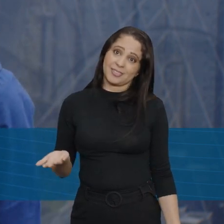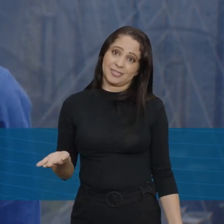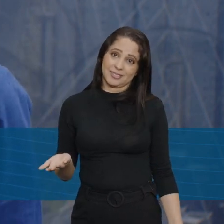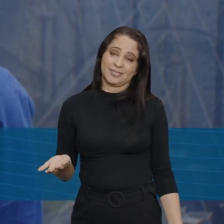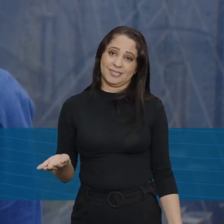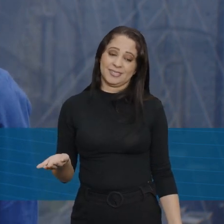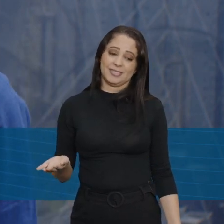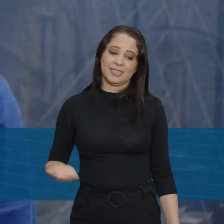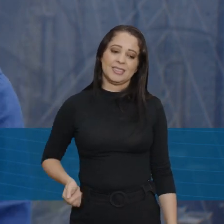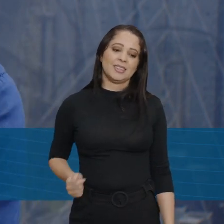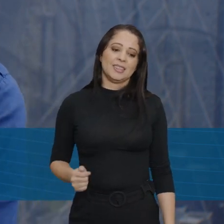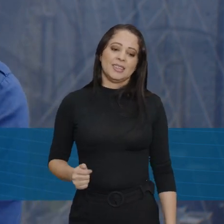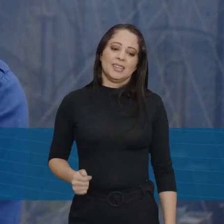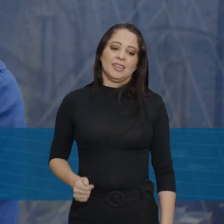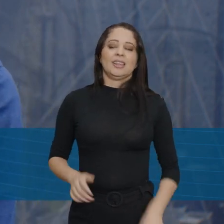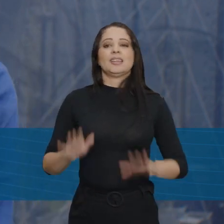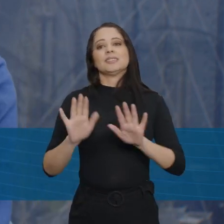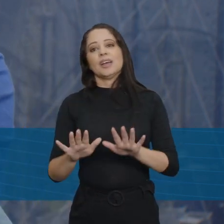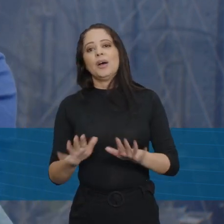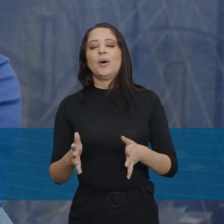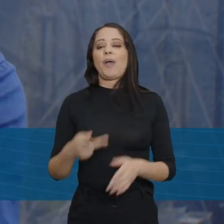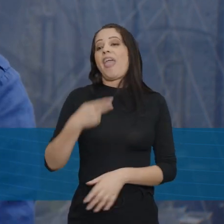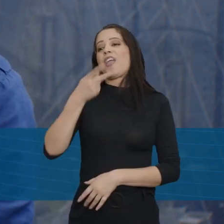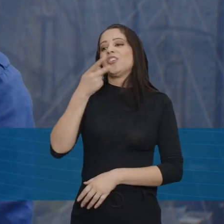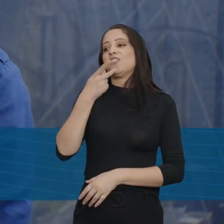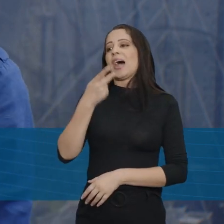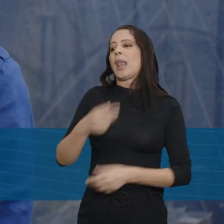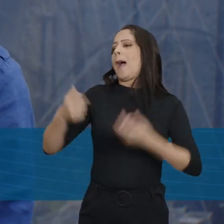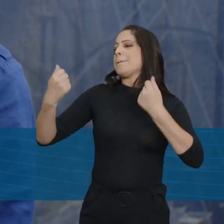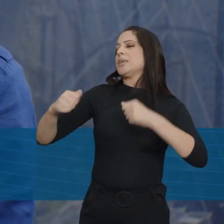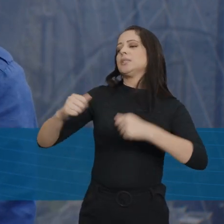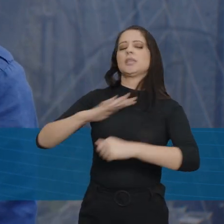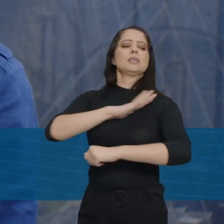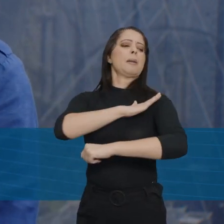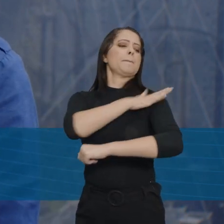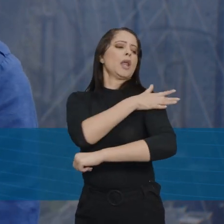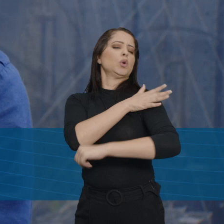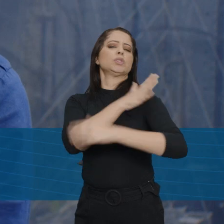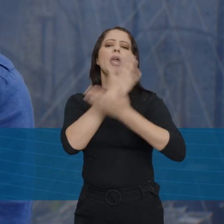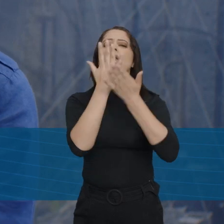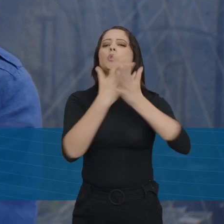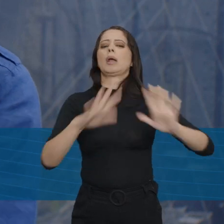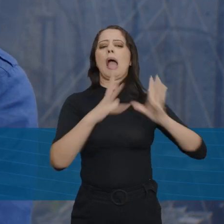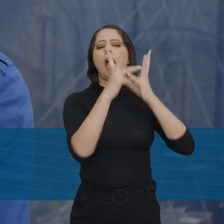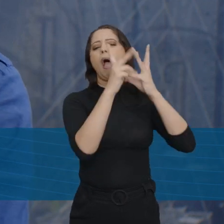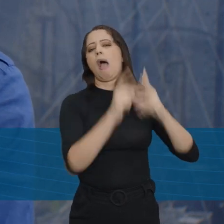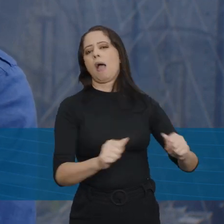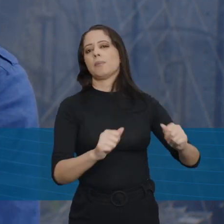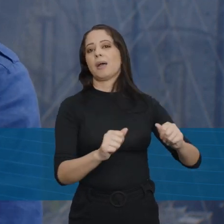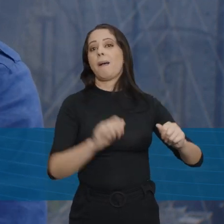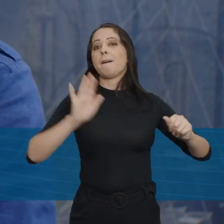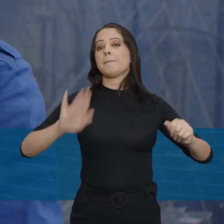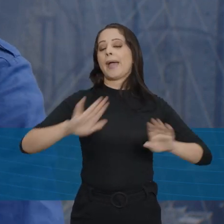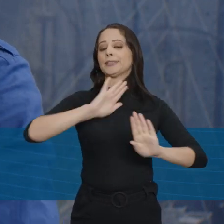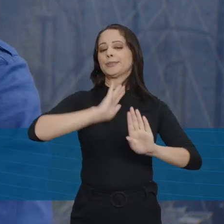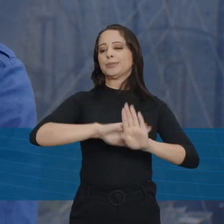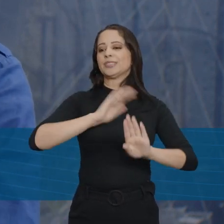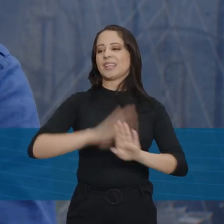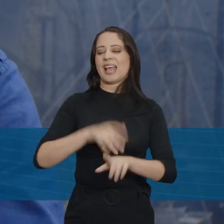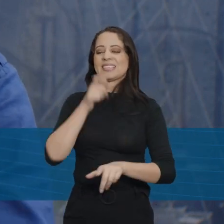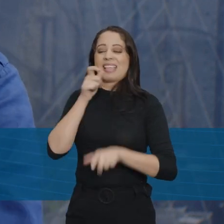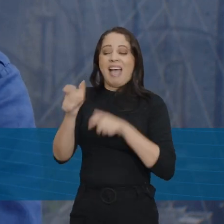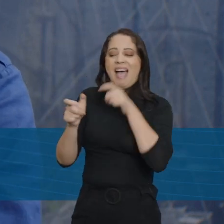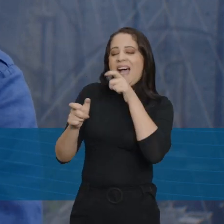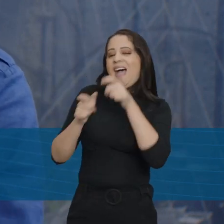bolsista da minha escola. Mas eu encho o saco de pessoas que, sei lá, que estão se destacando,